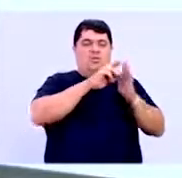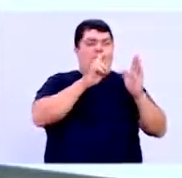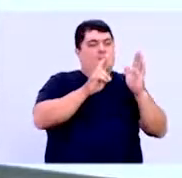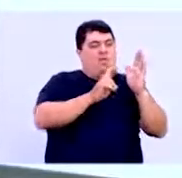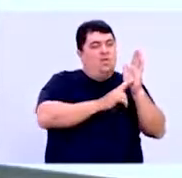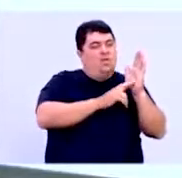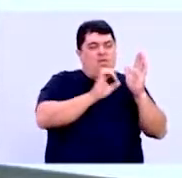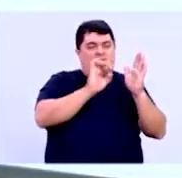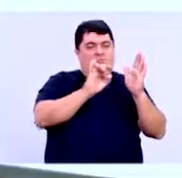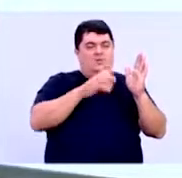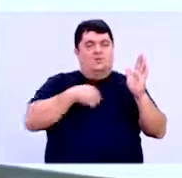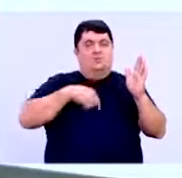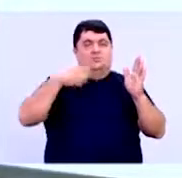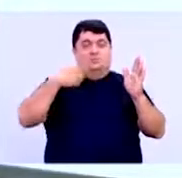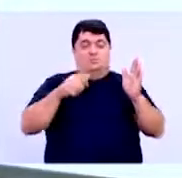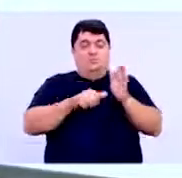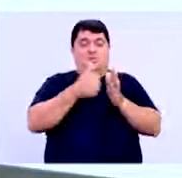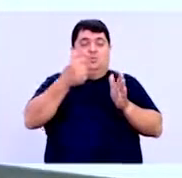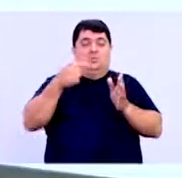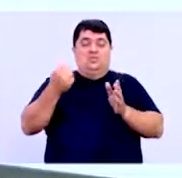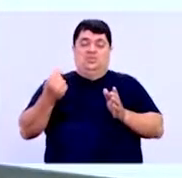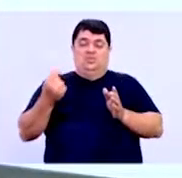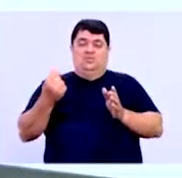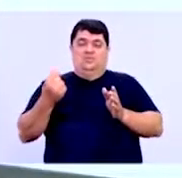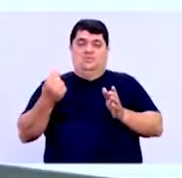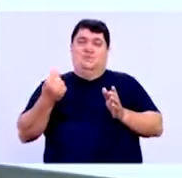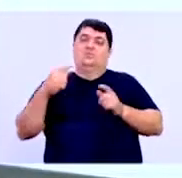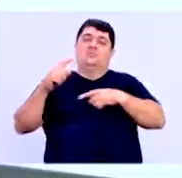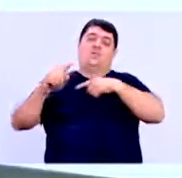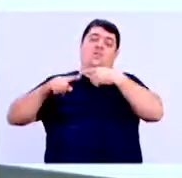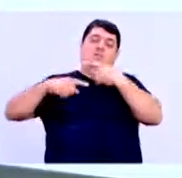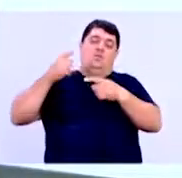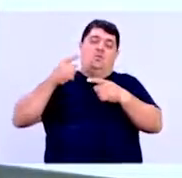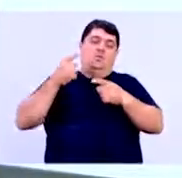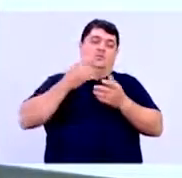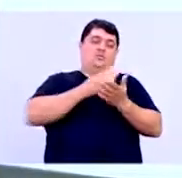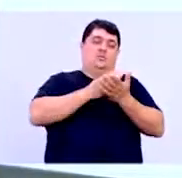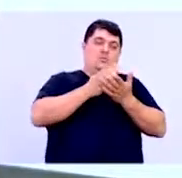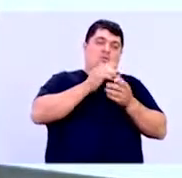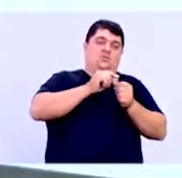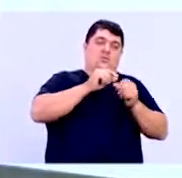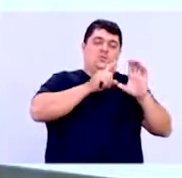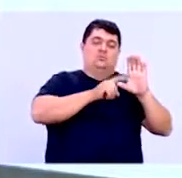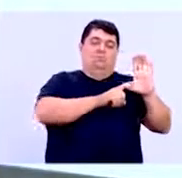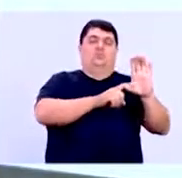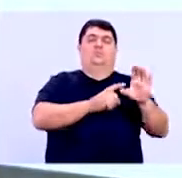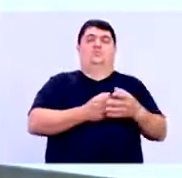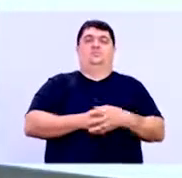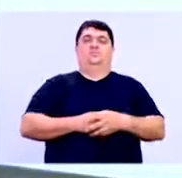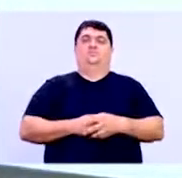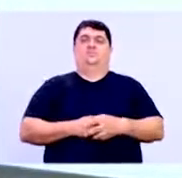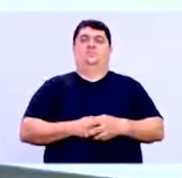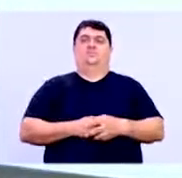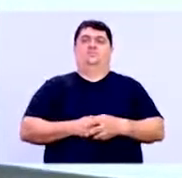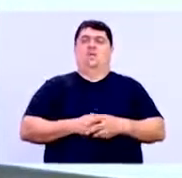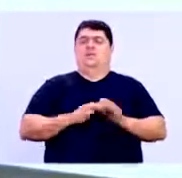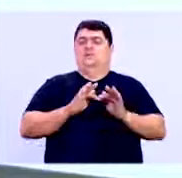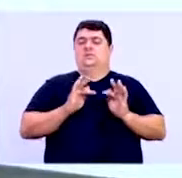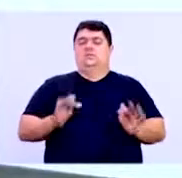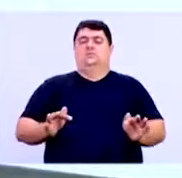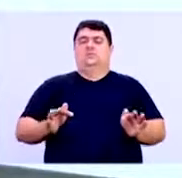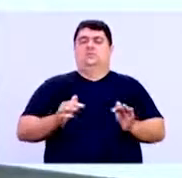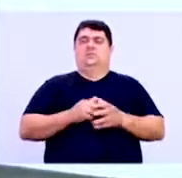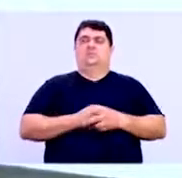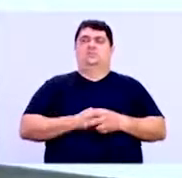você vai precisar de ter recursos para investir. Depois que você investe, você vai ter suas despesas. Um exemplo bem simples,